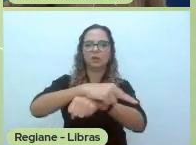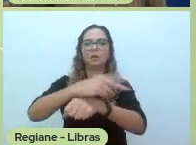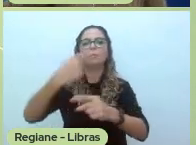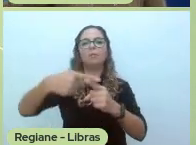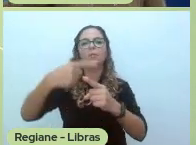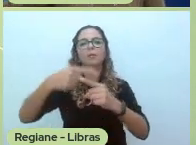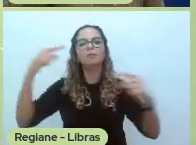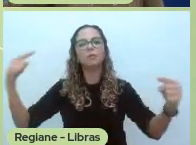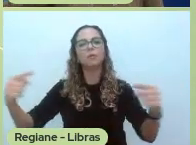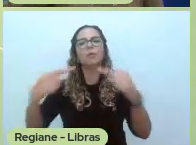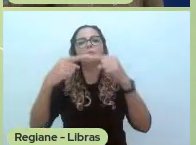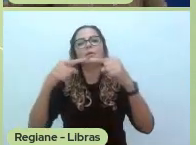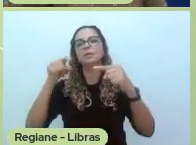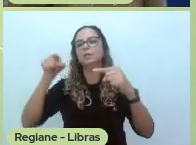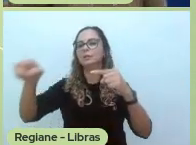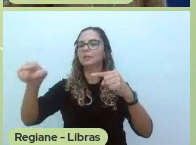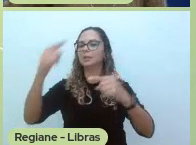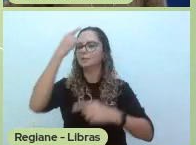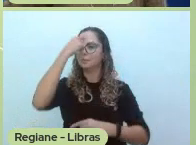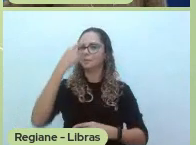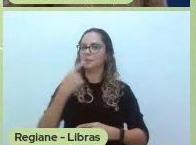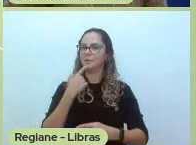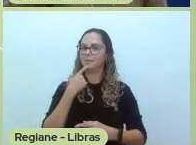estava querendo buscar